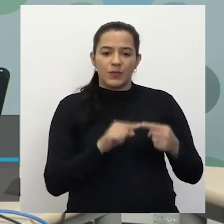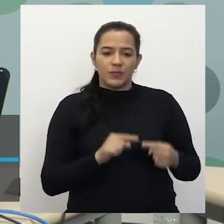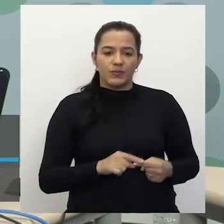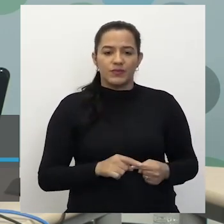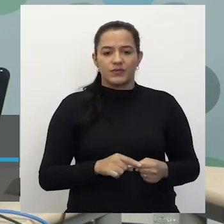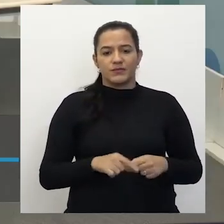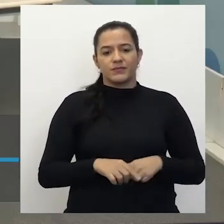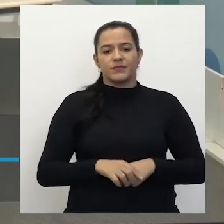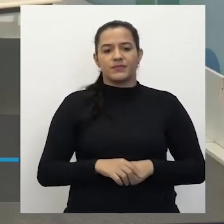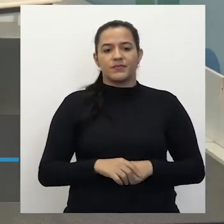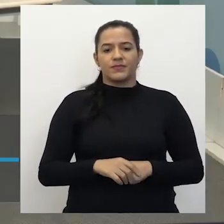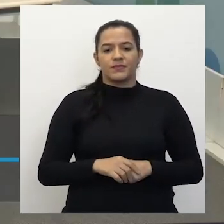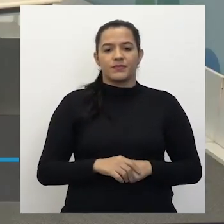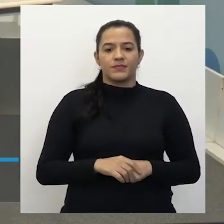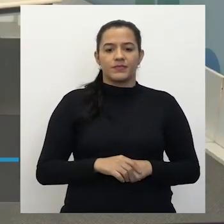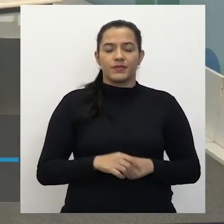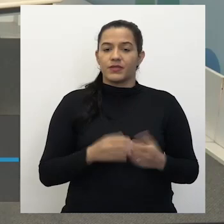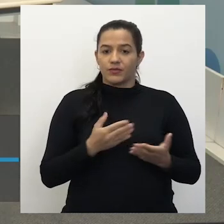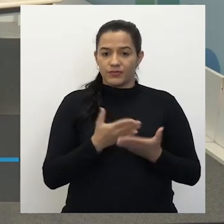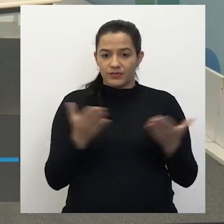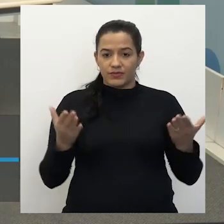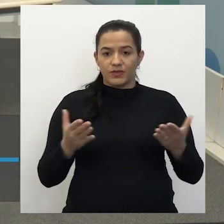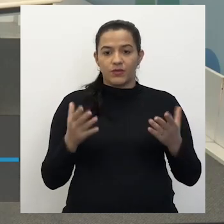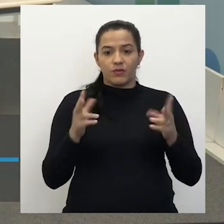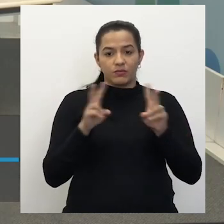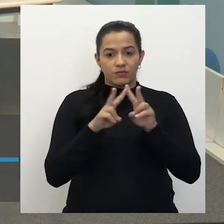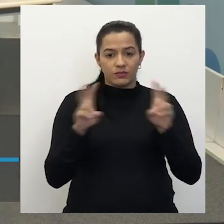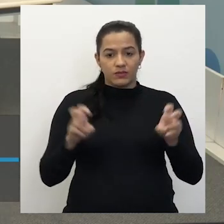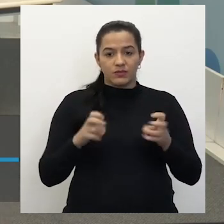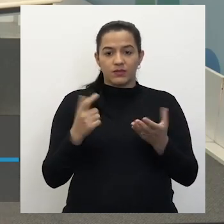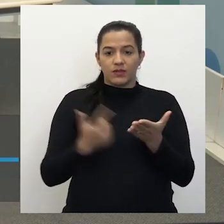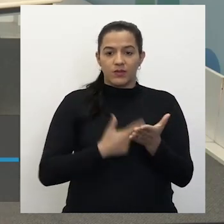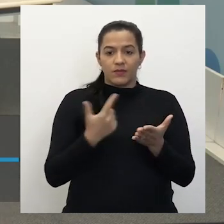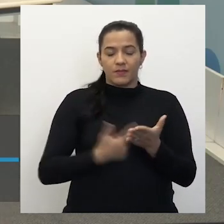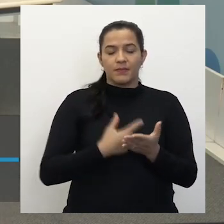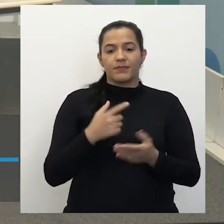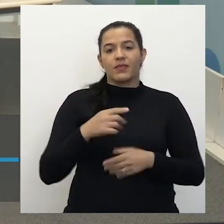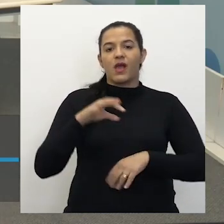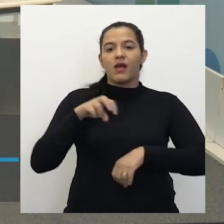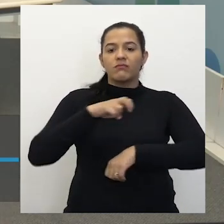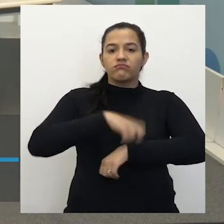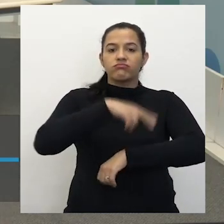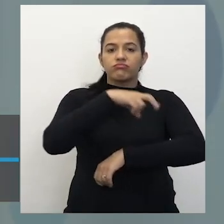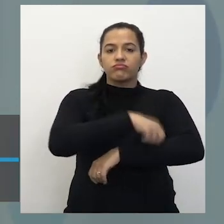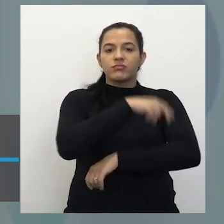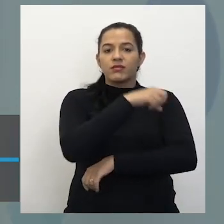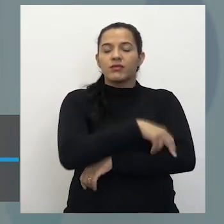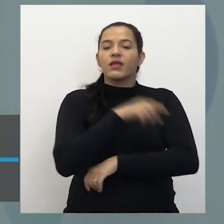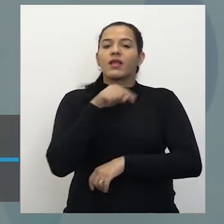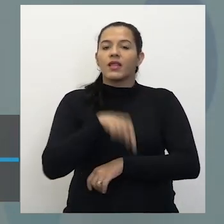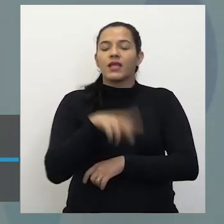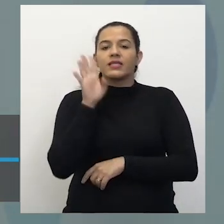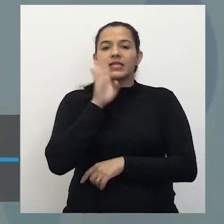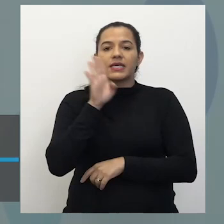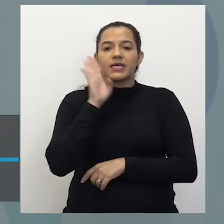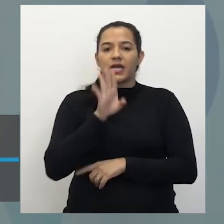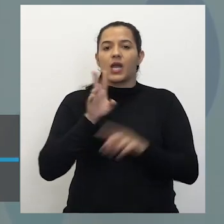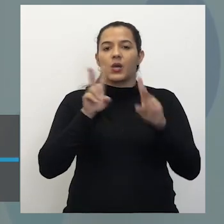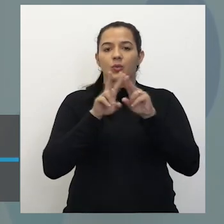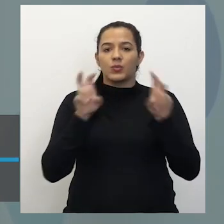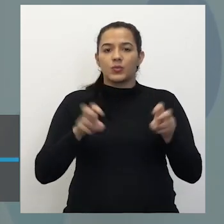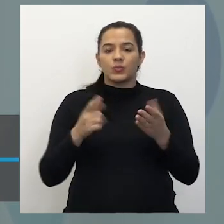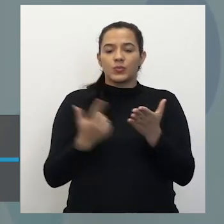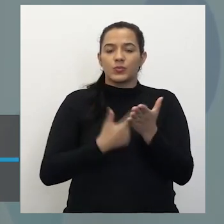Nossa, gente, vocês Incrível. corram atrás dessa coleção, a coleção Vagalume. Converse com seu professor sobre isso. É converse com seus série pais sobre